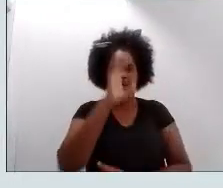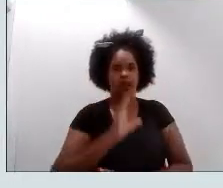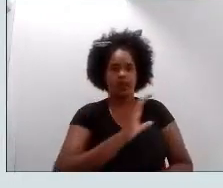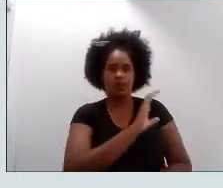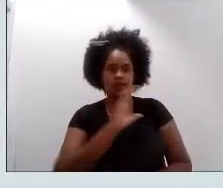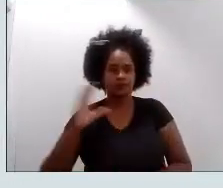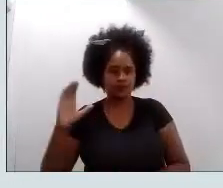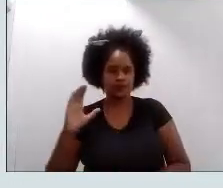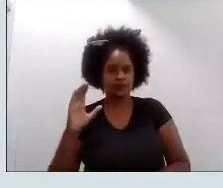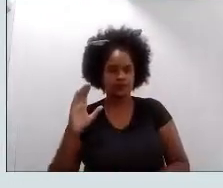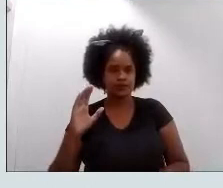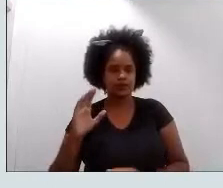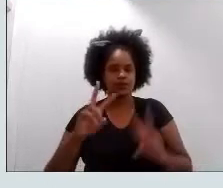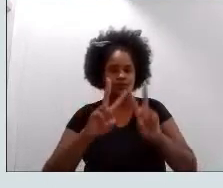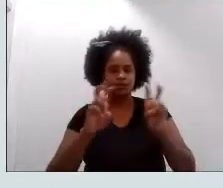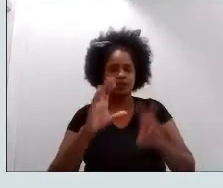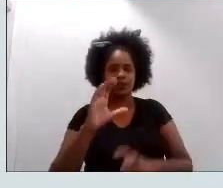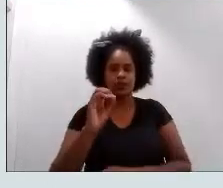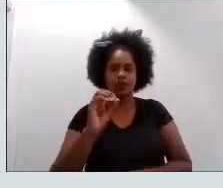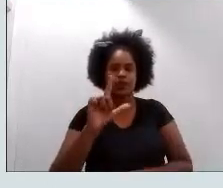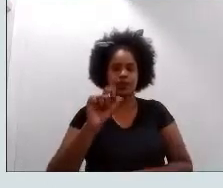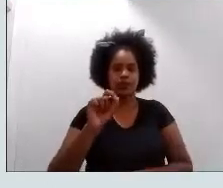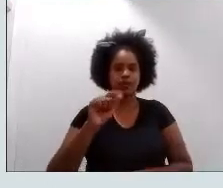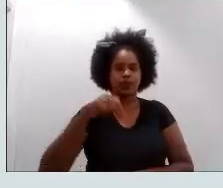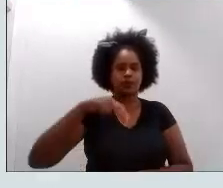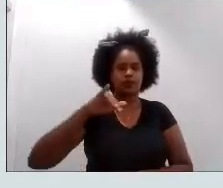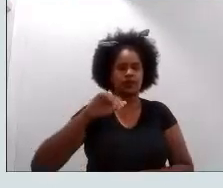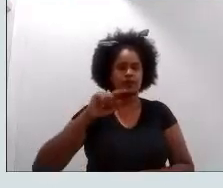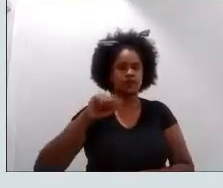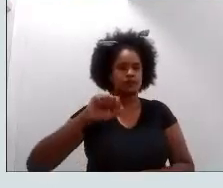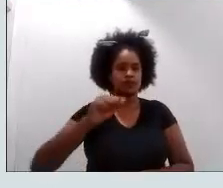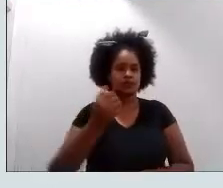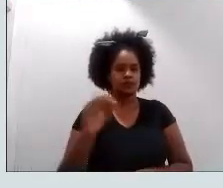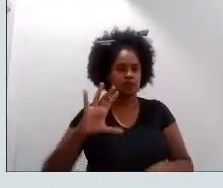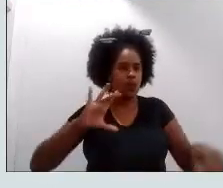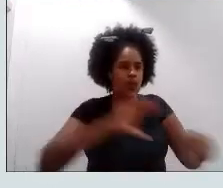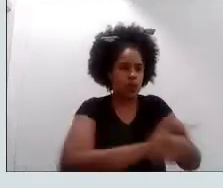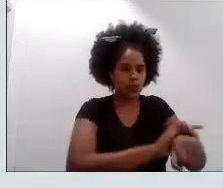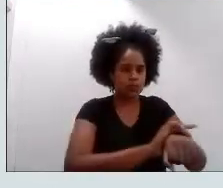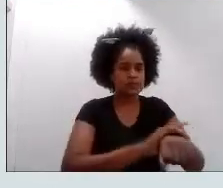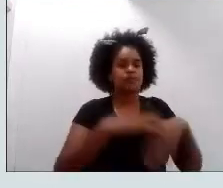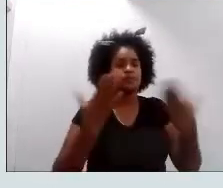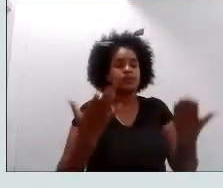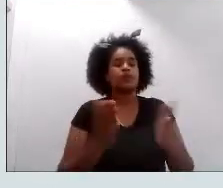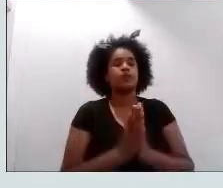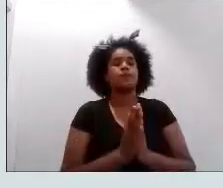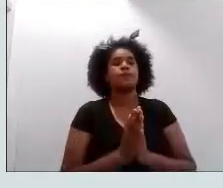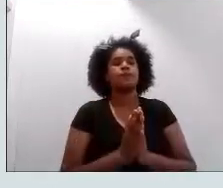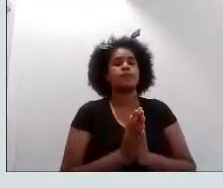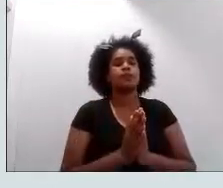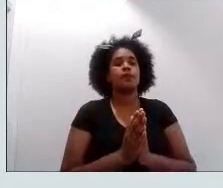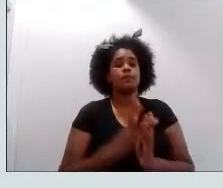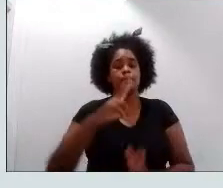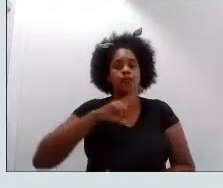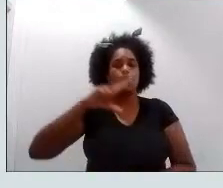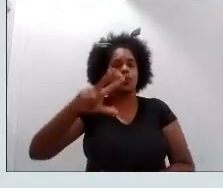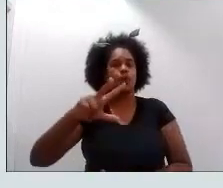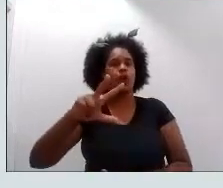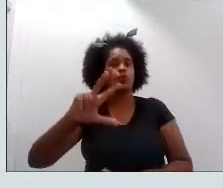gente vai ver nesse processo que Portugal ele tem um grande apoio da Igreja no seu projeto